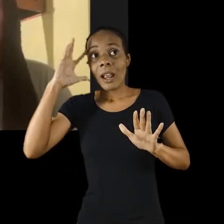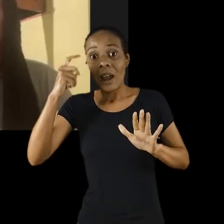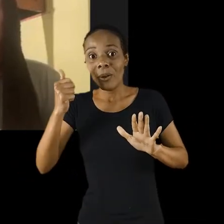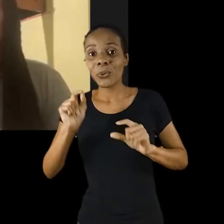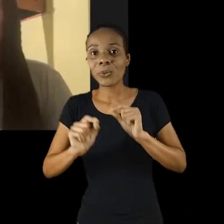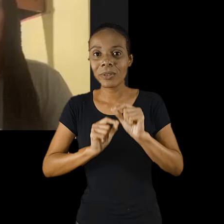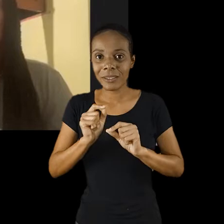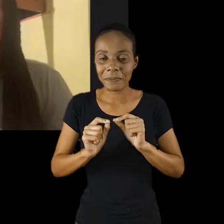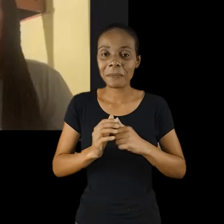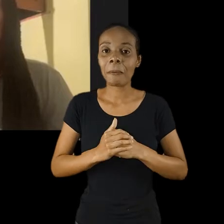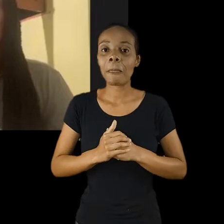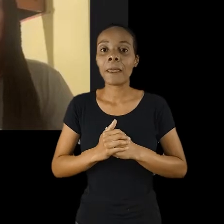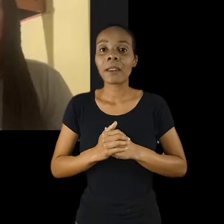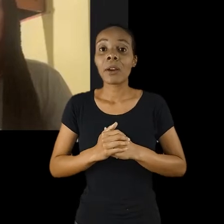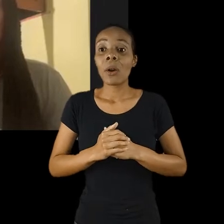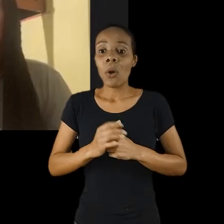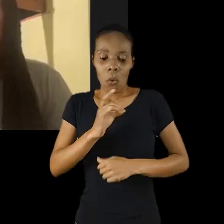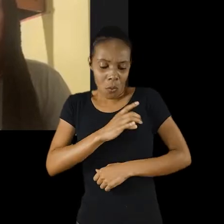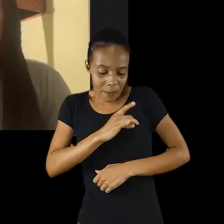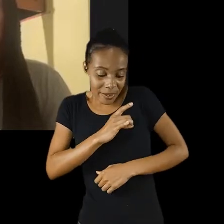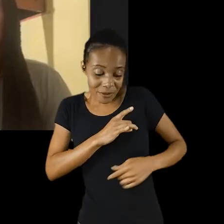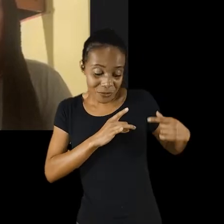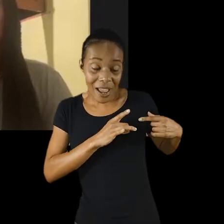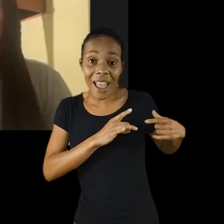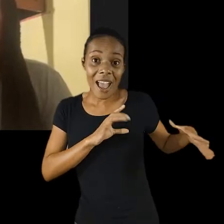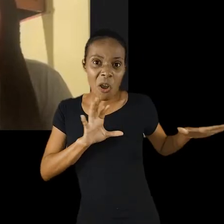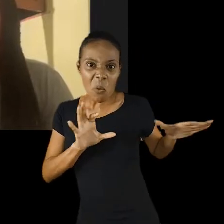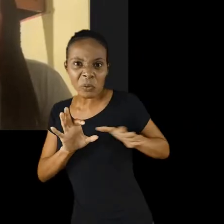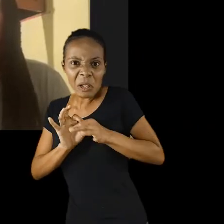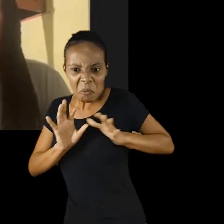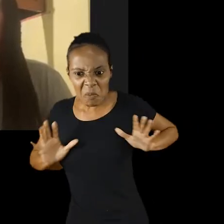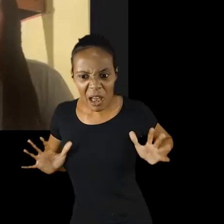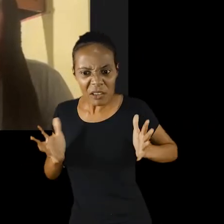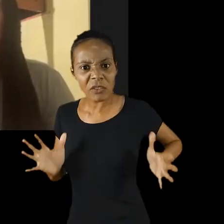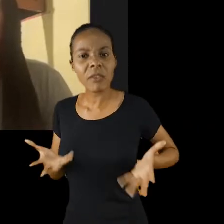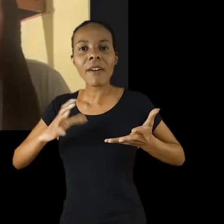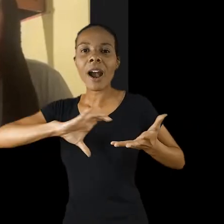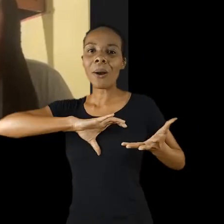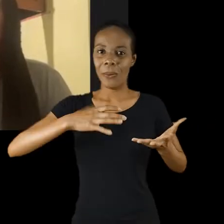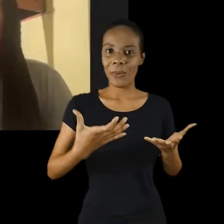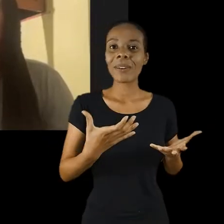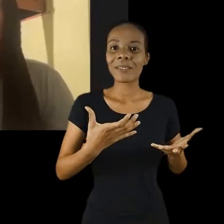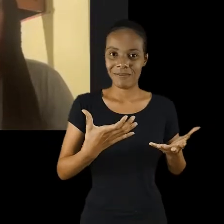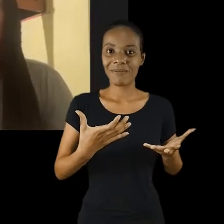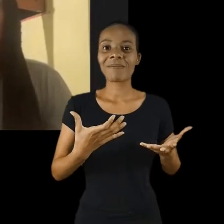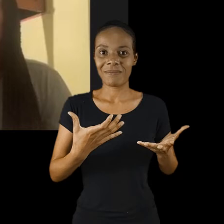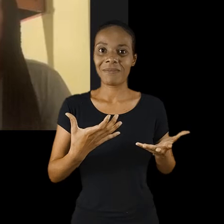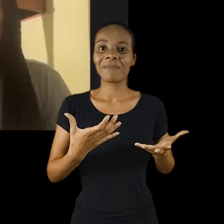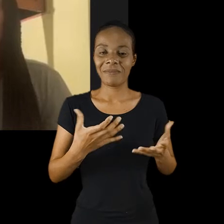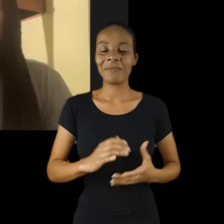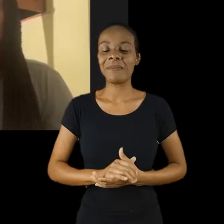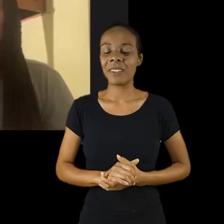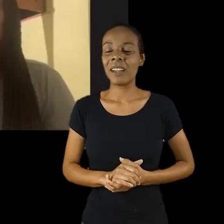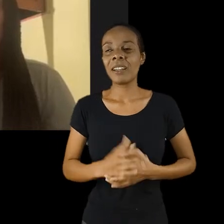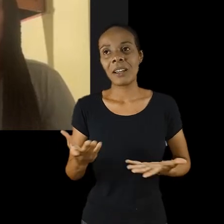medo, ele é também o que encaminha a coragem, sabe? Eu acho que o entendimento, inclusive, da coragem, a potência da coragem está no medo. E nem, por exemplo, esses